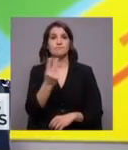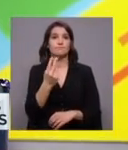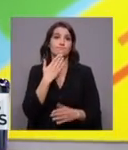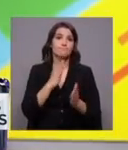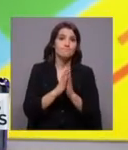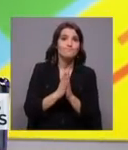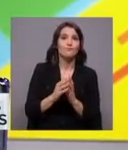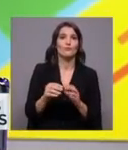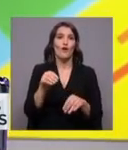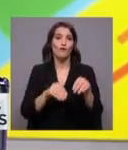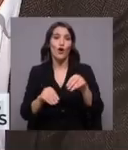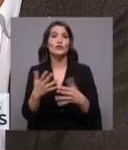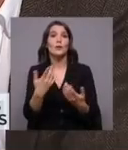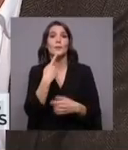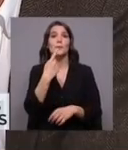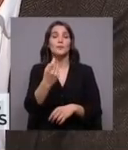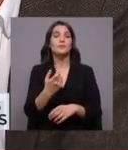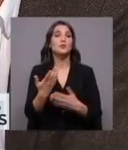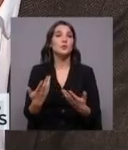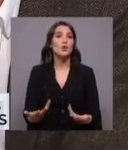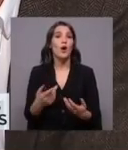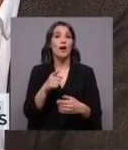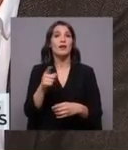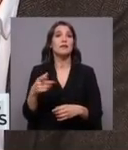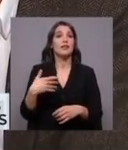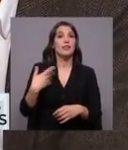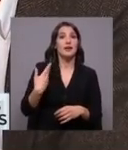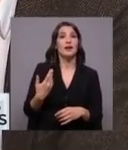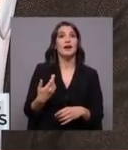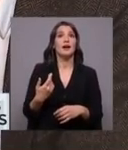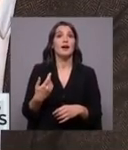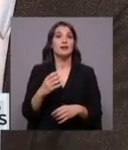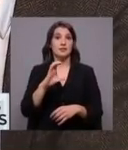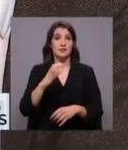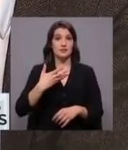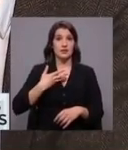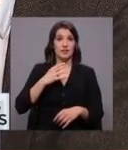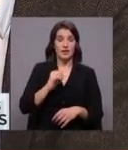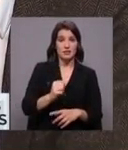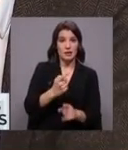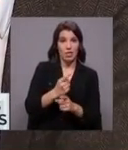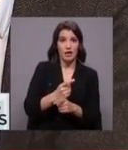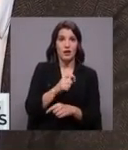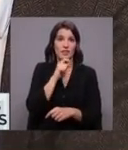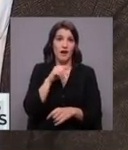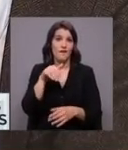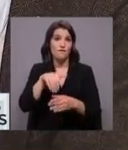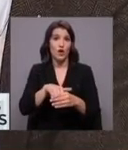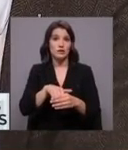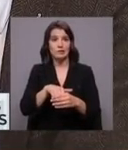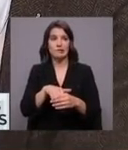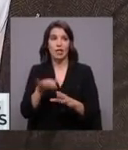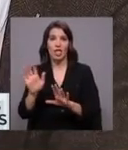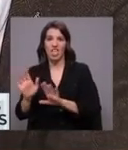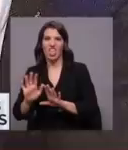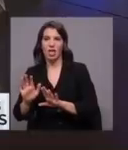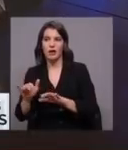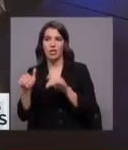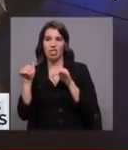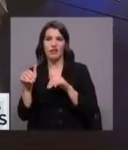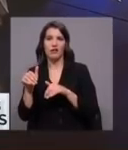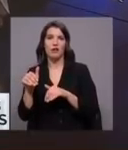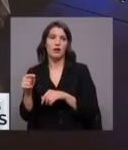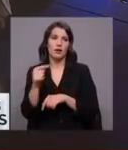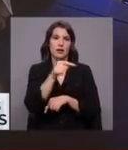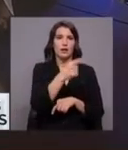apelos ao voto é eu pergunto até que ponto é que receia que os dissidentes do PDS possam resultar da iniciativa Liberal Olha